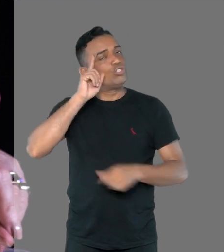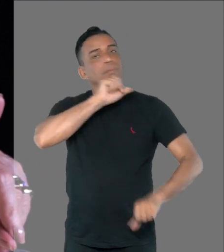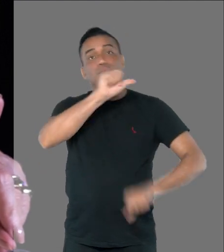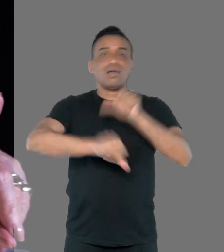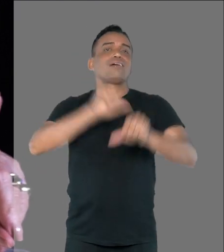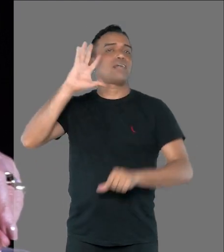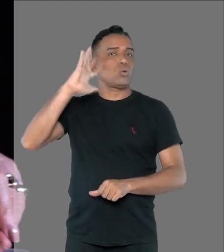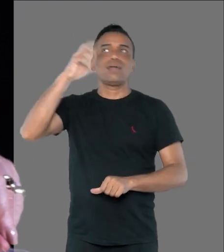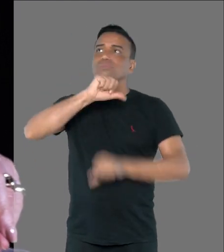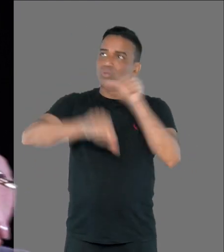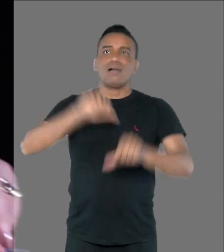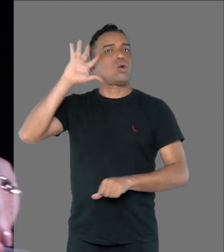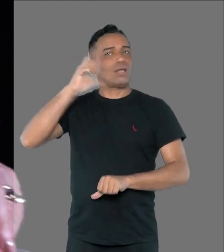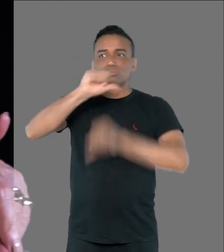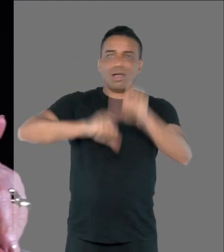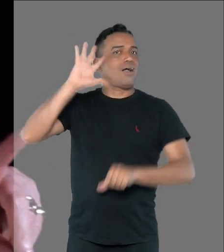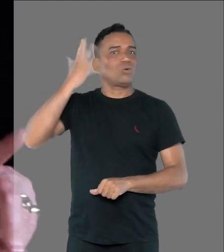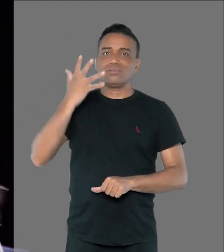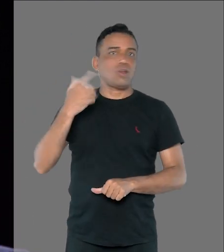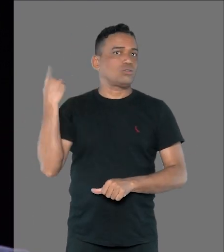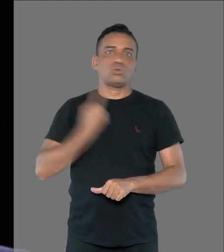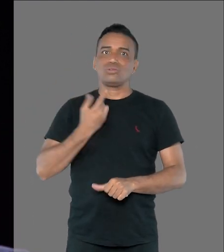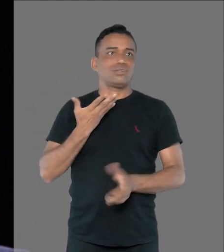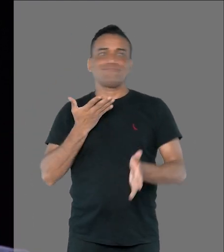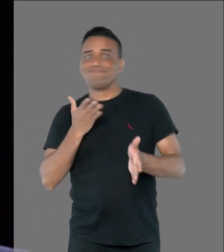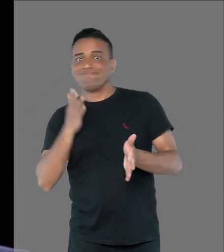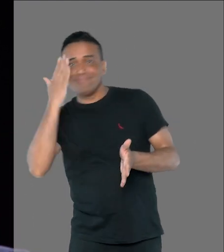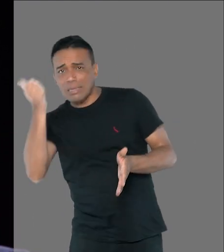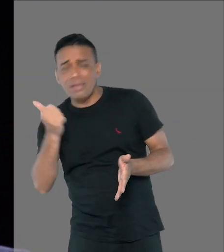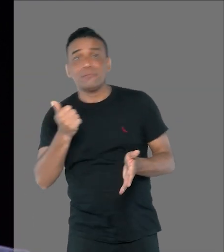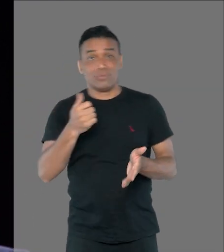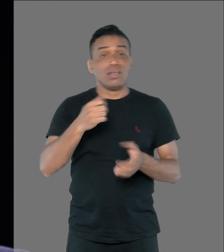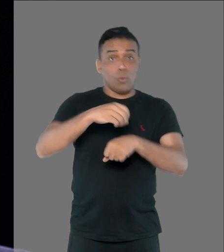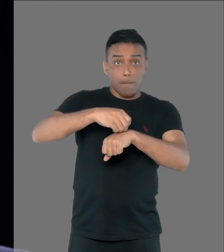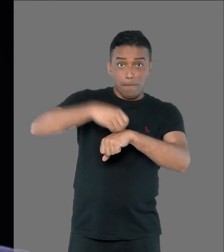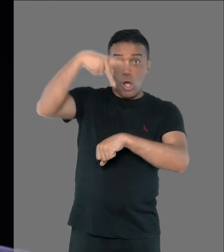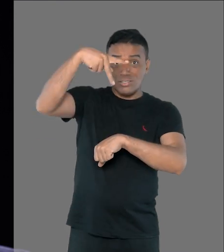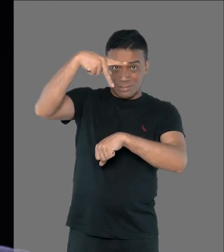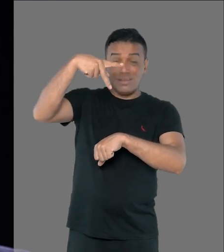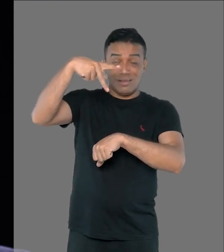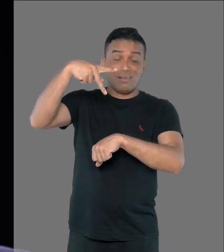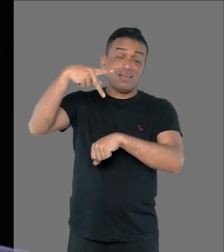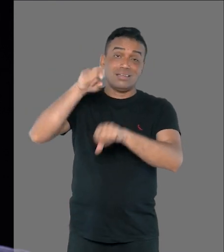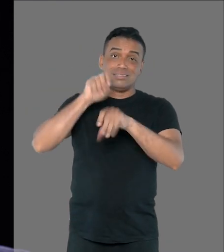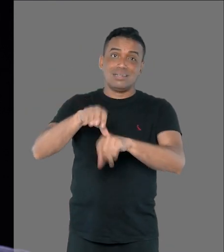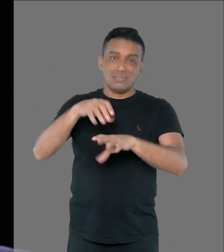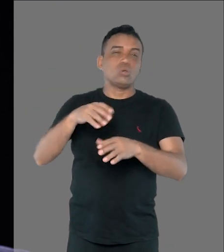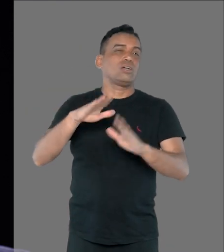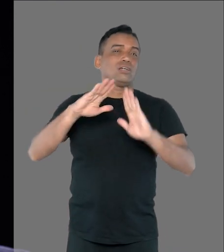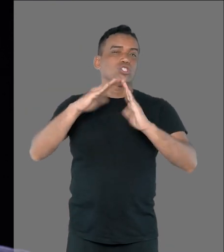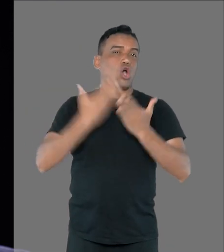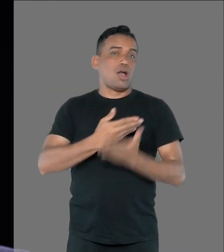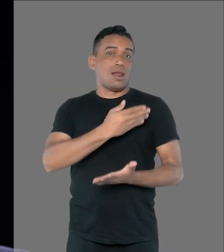mudança, né? E nós não estamos conseguindo mais acompanhar. Eu dei aula de pós-graduação para professores de escola pública de 25 anos,